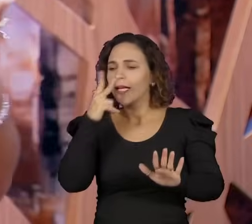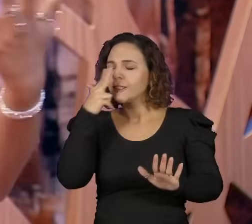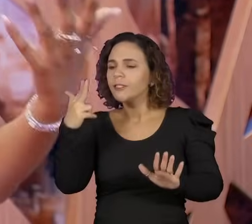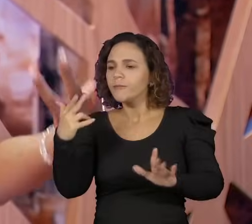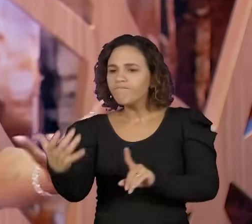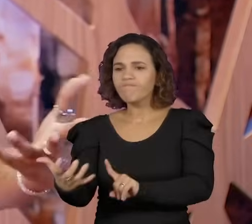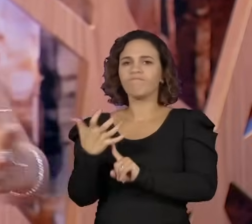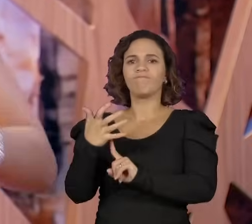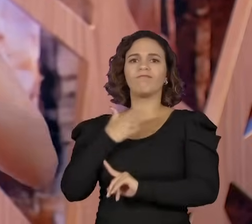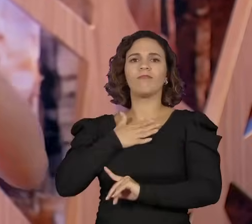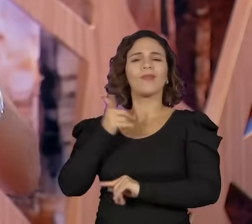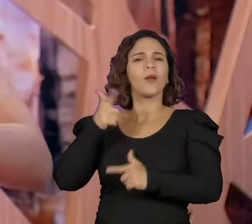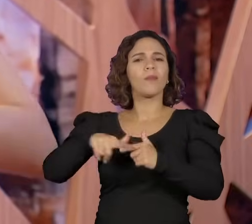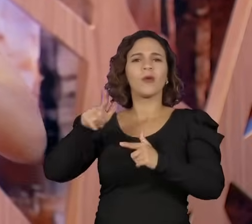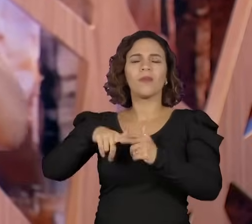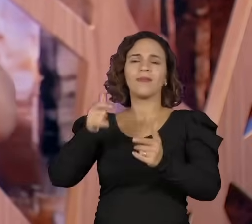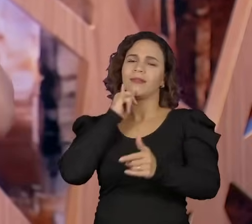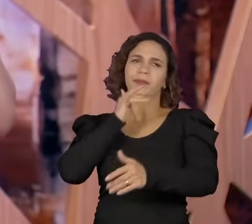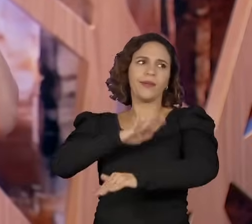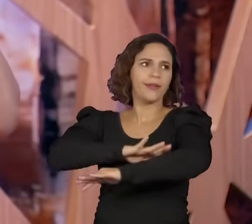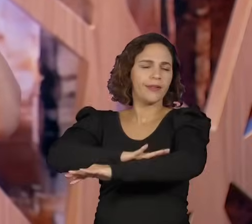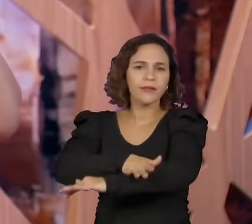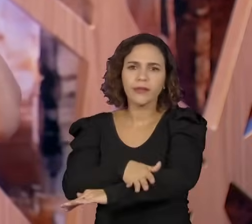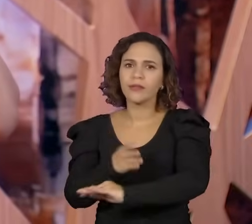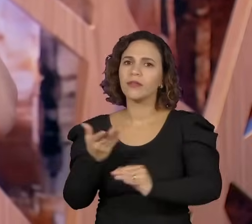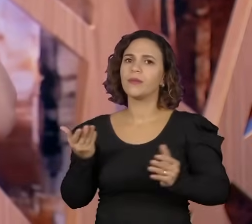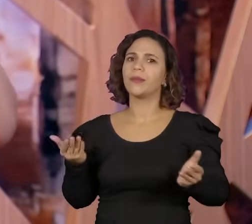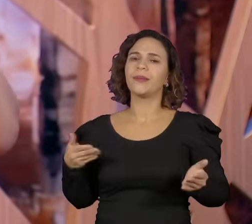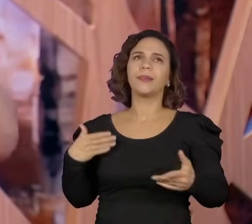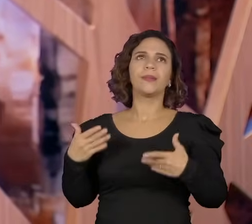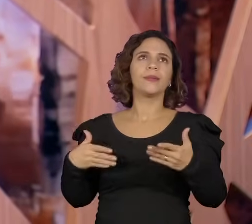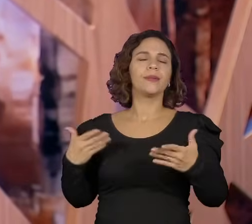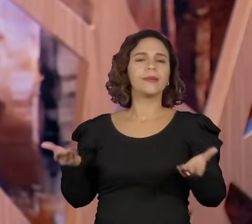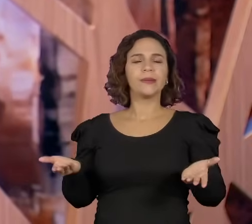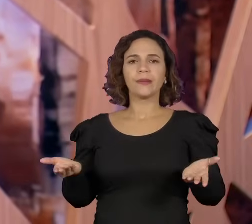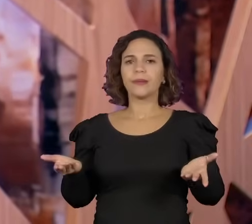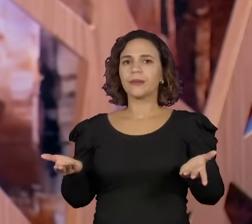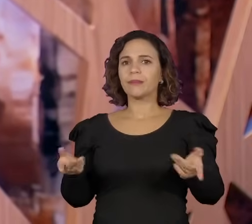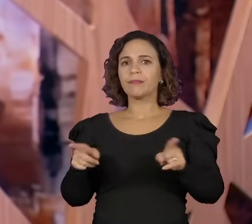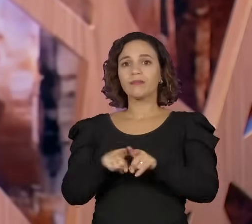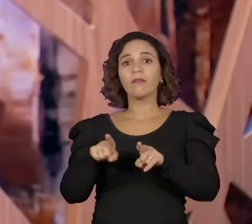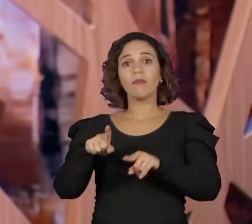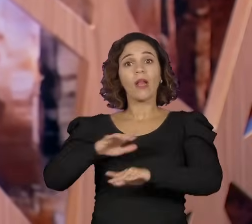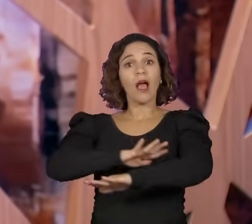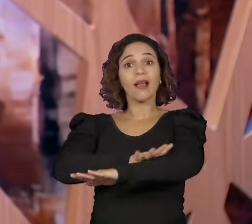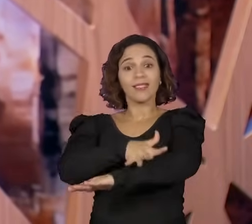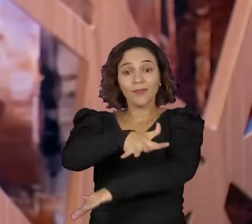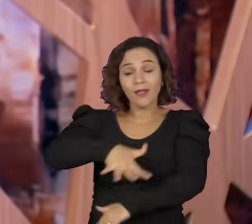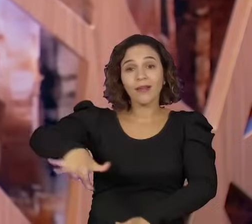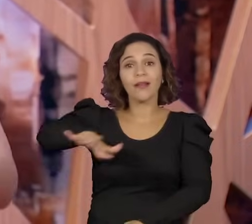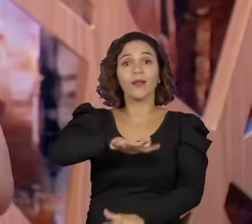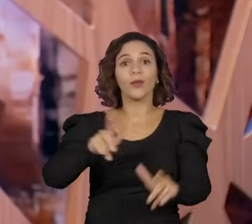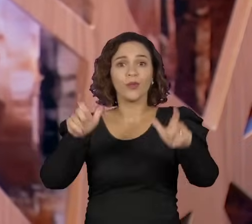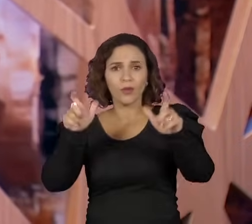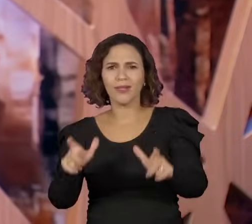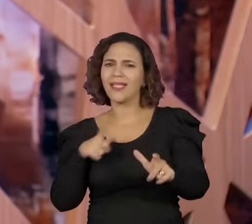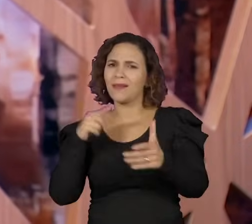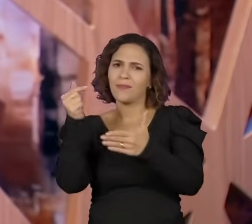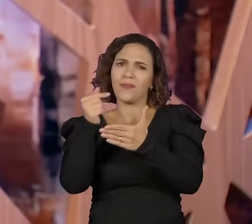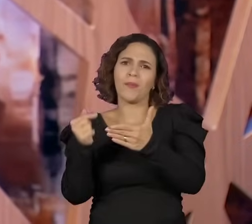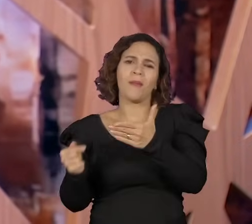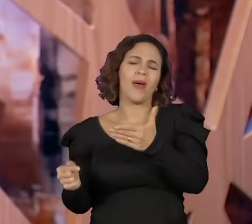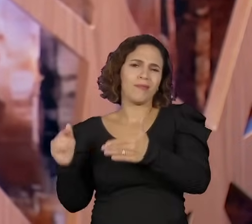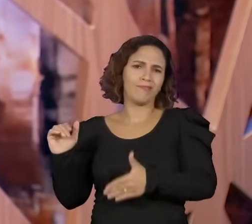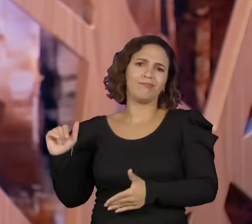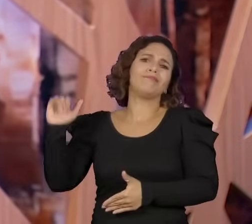mas é um problema muito maior. O racismo, o próprio racismo ambiental, enfim, várias outras questões muito